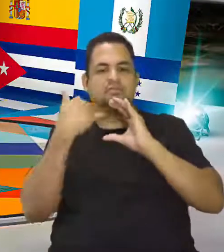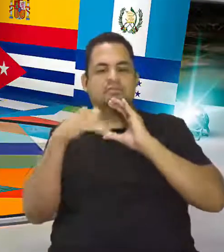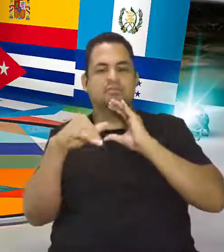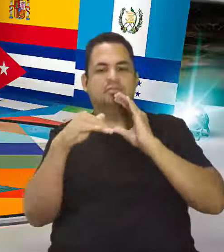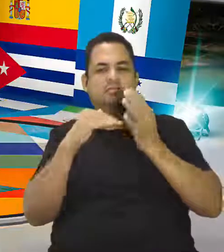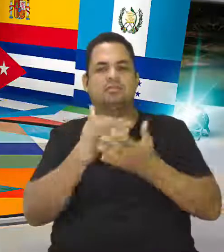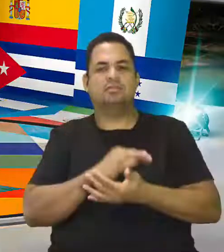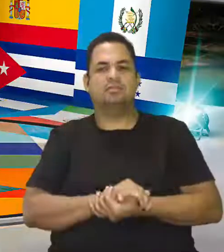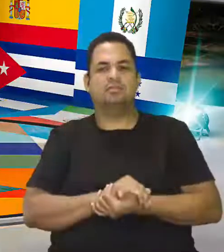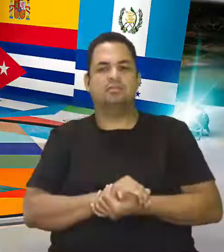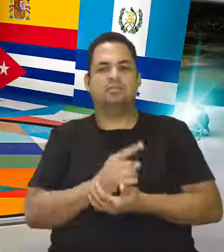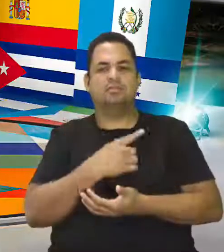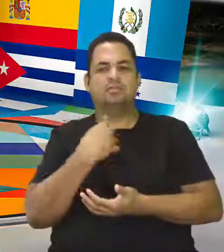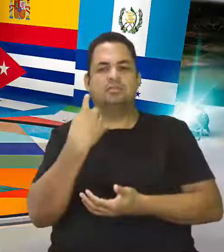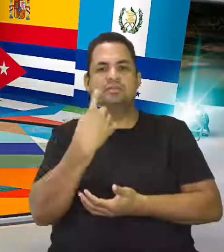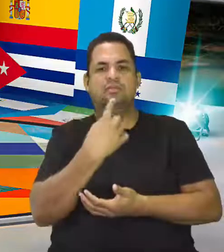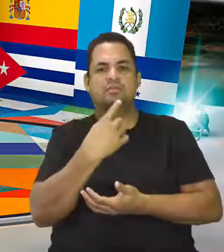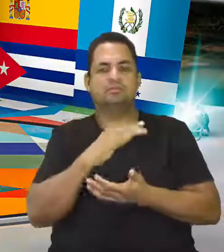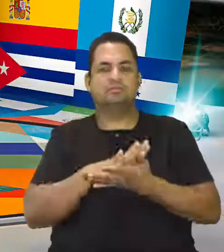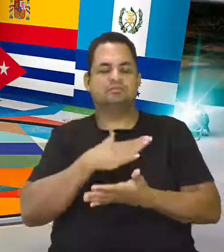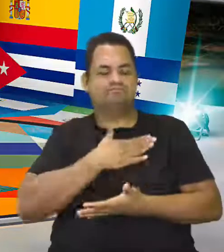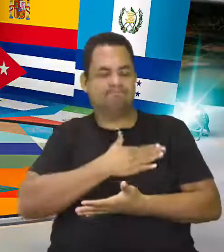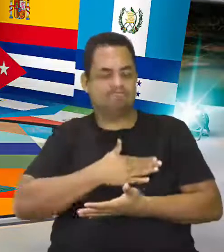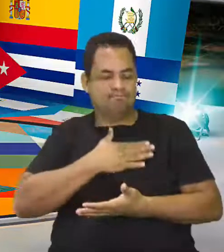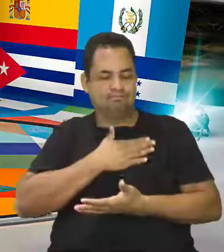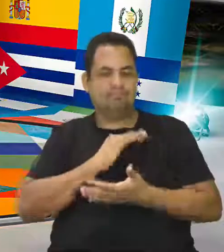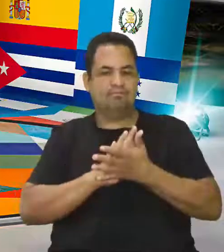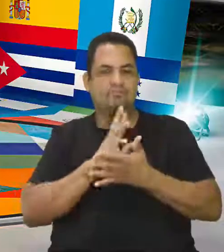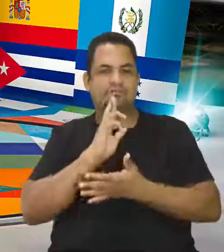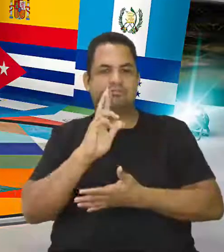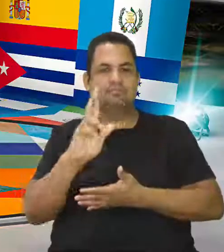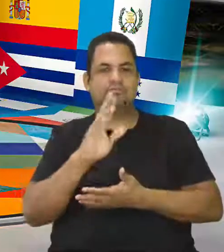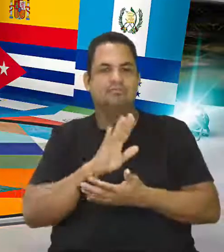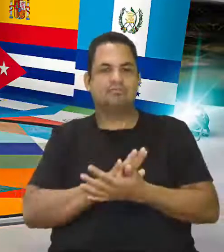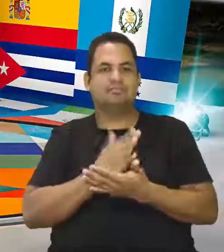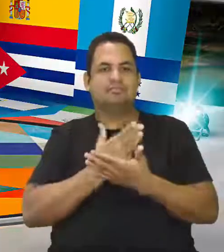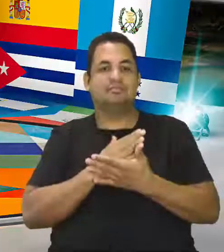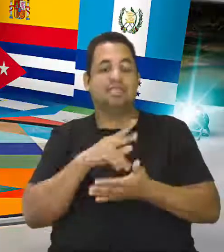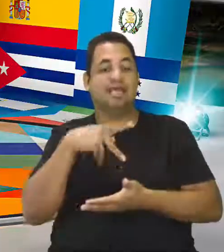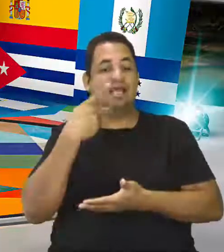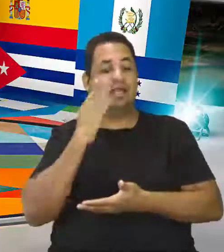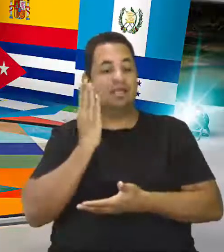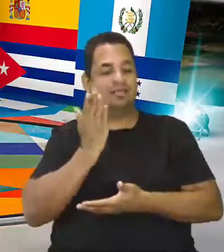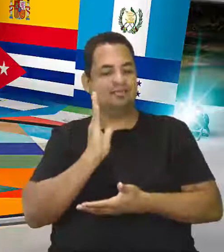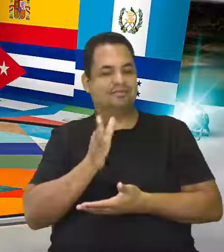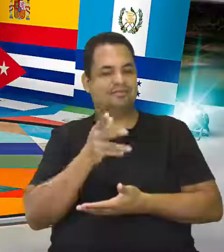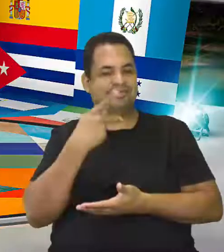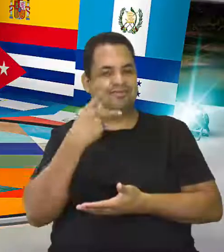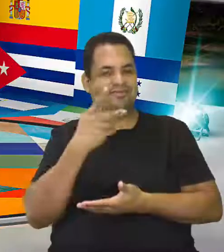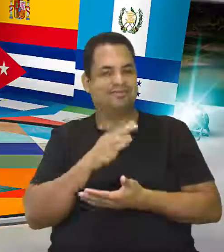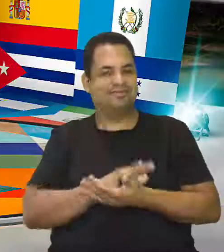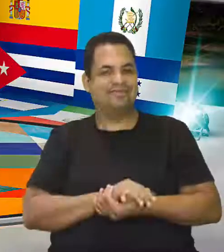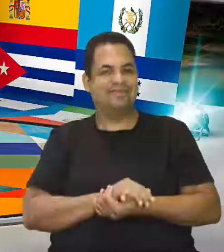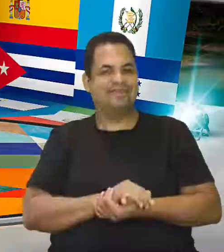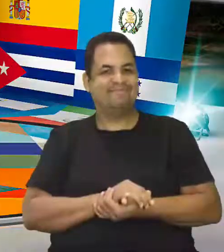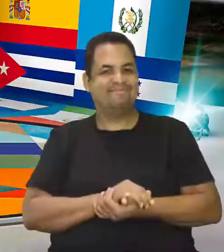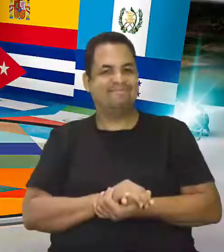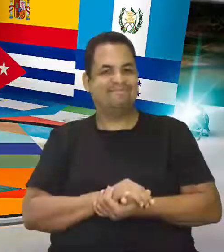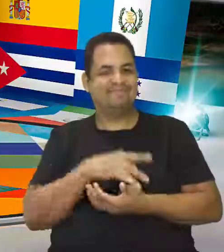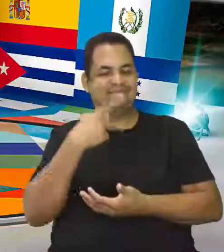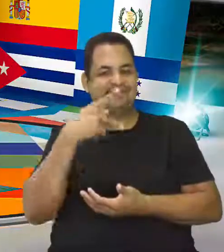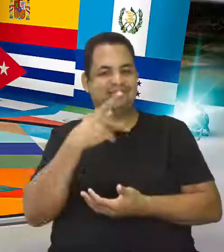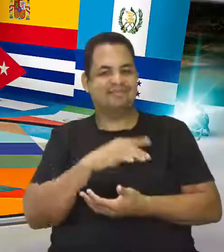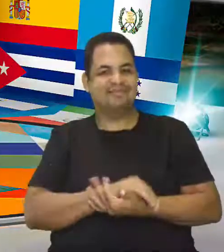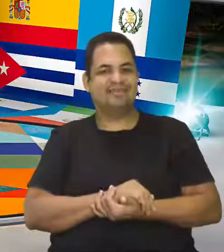recadinho aqui que nós vamos ter o maior prazer de respondê-los, tá bom? Já que ela tocou nesse assunto, eu vou dar o meu recadinho